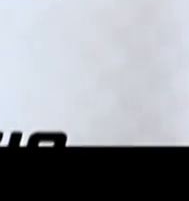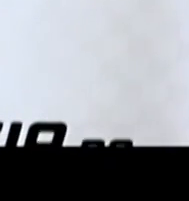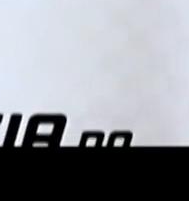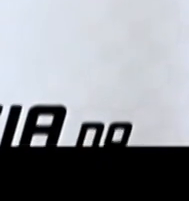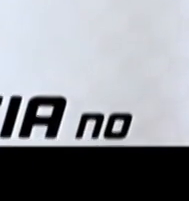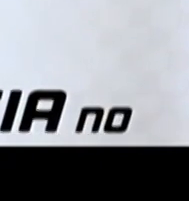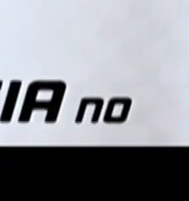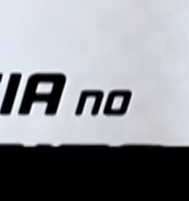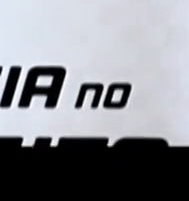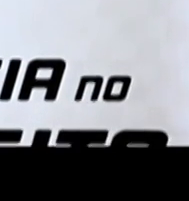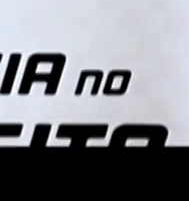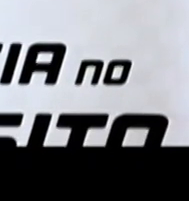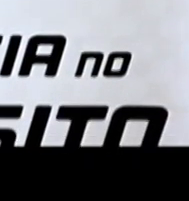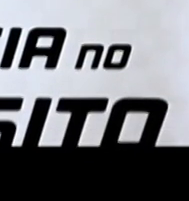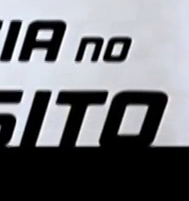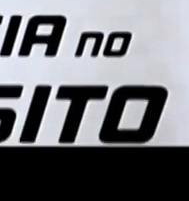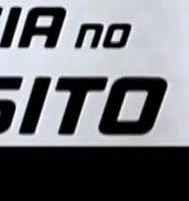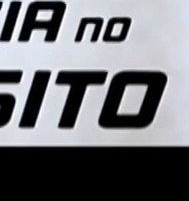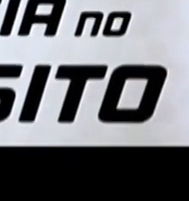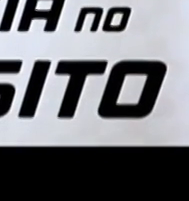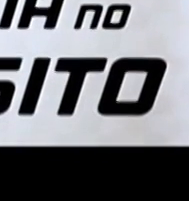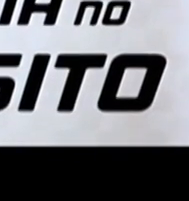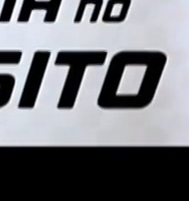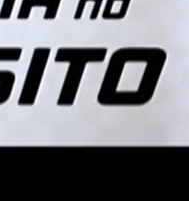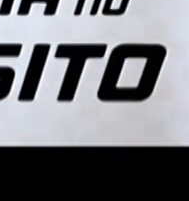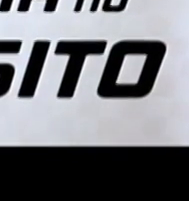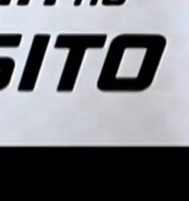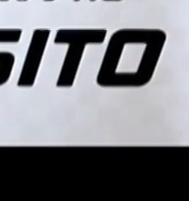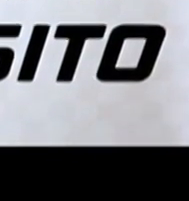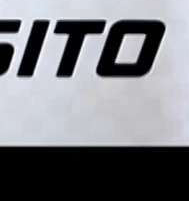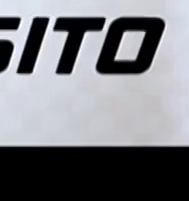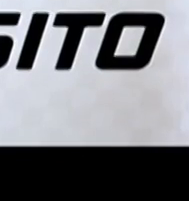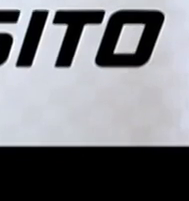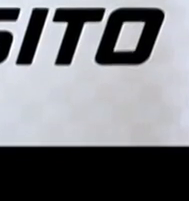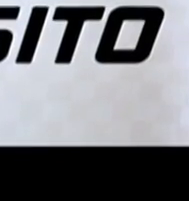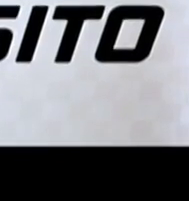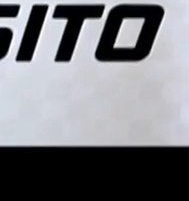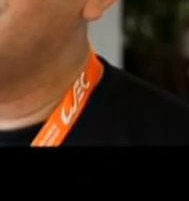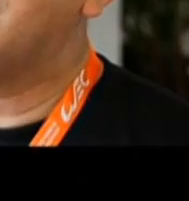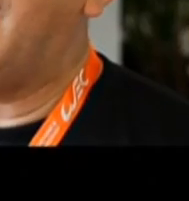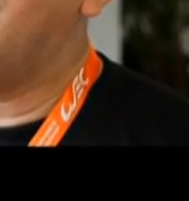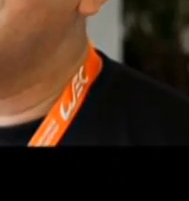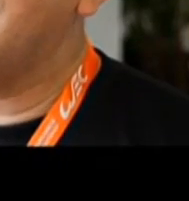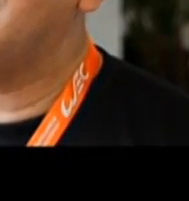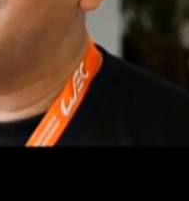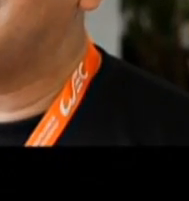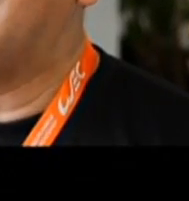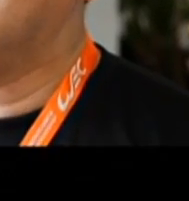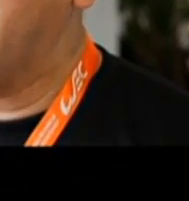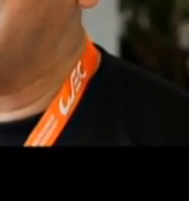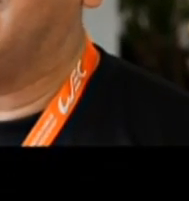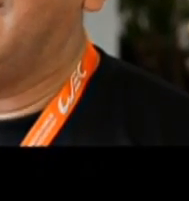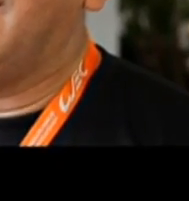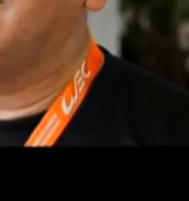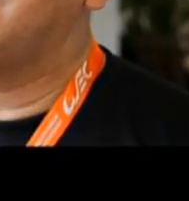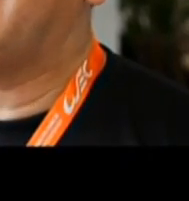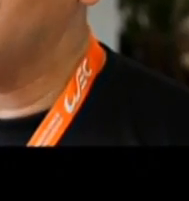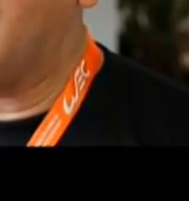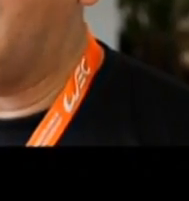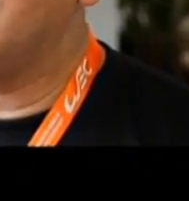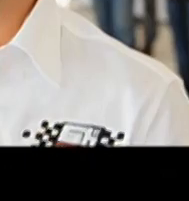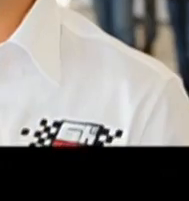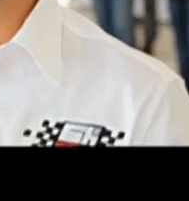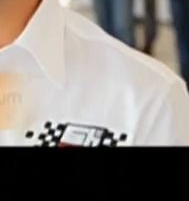trânsito e também a iniciativa da FIA, através do Instituto Emerson Fittipaldi, para buscarmos